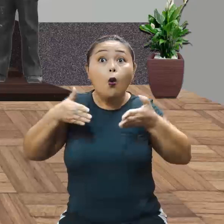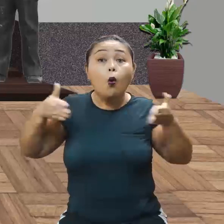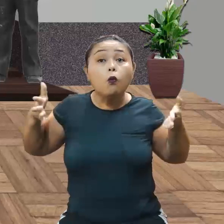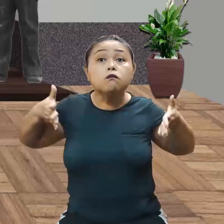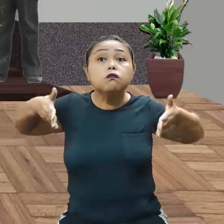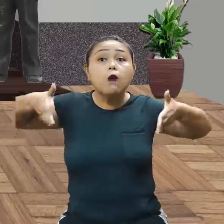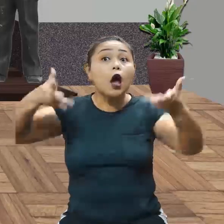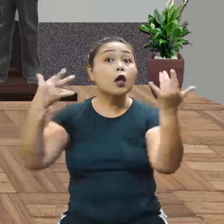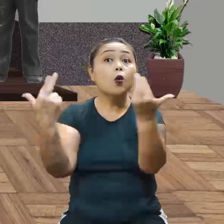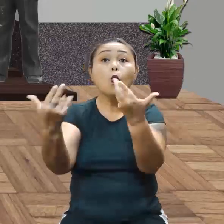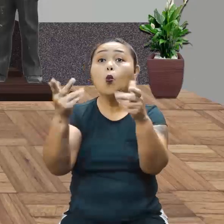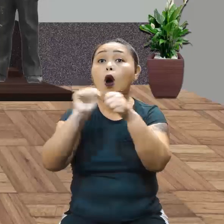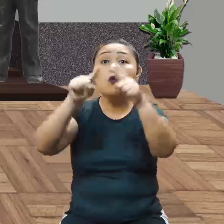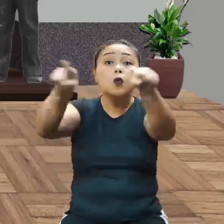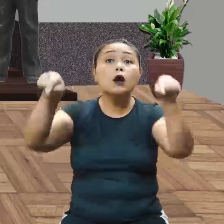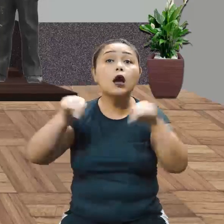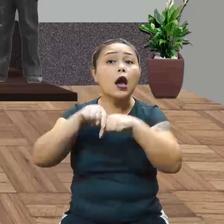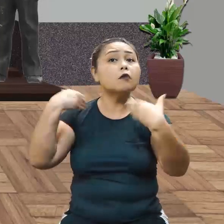queridos alunos.